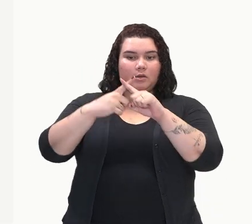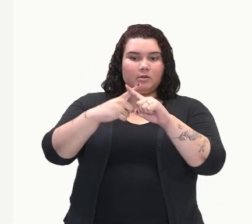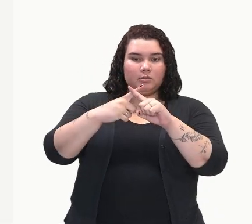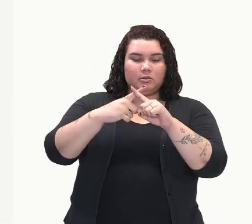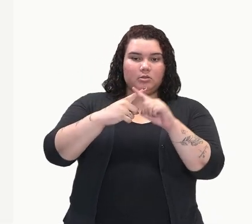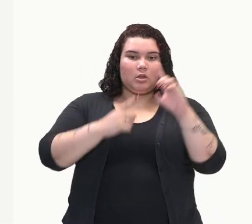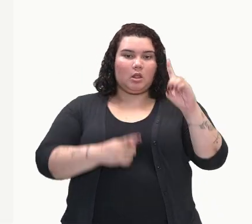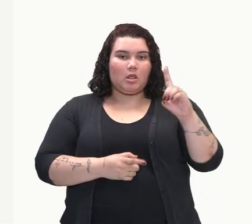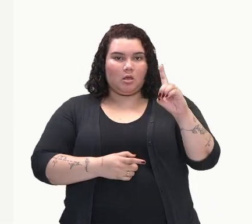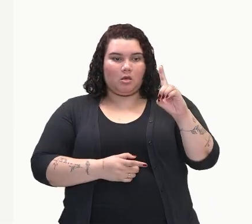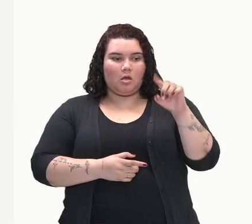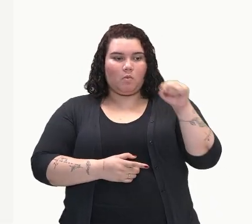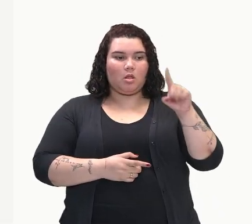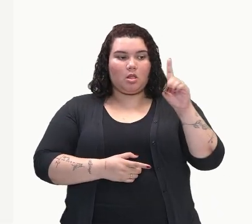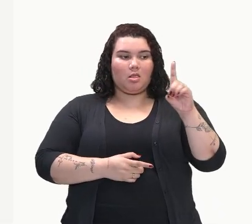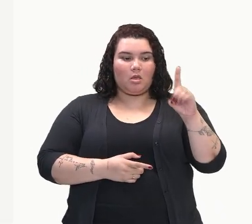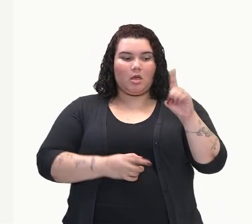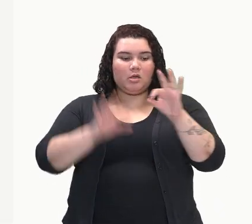a distância.